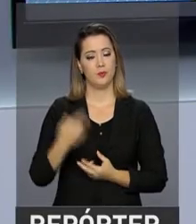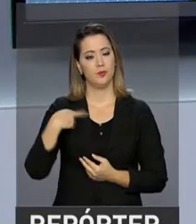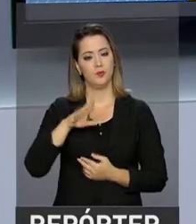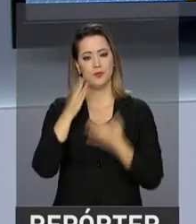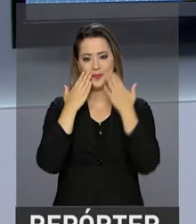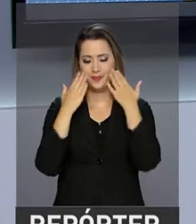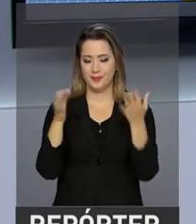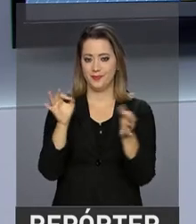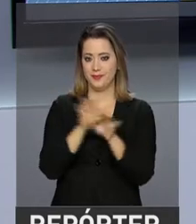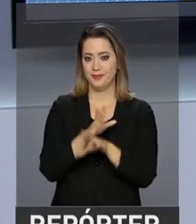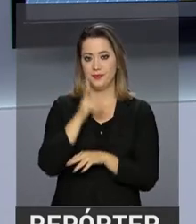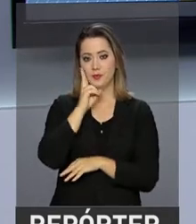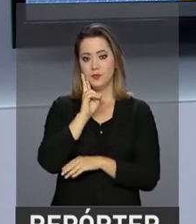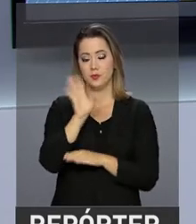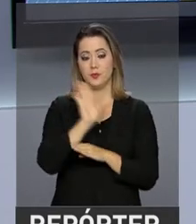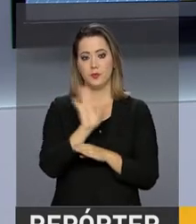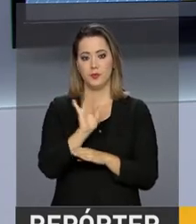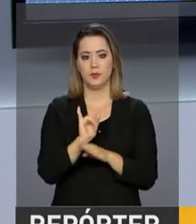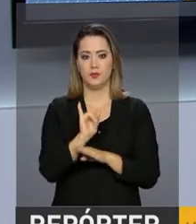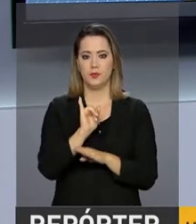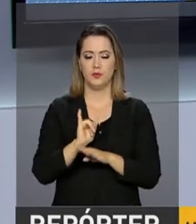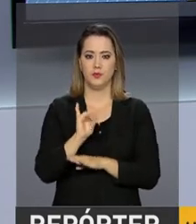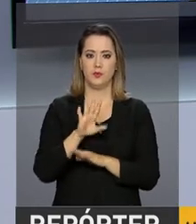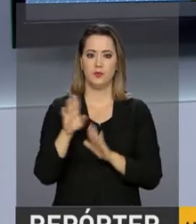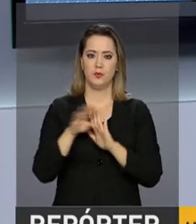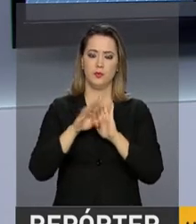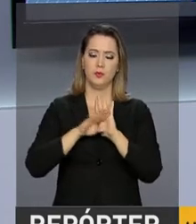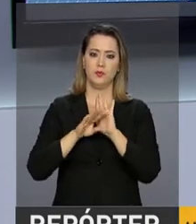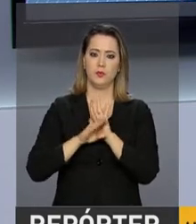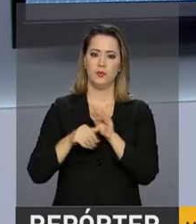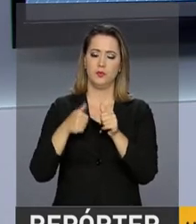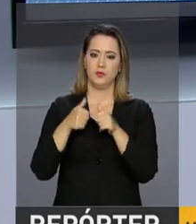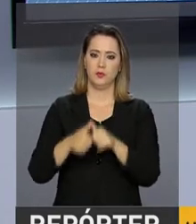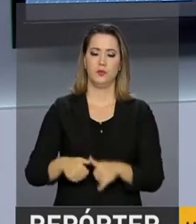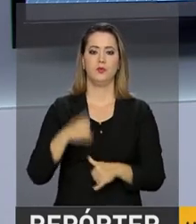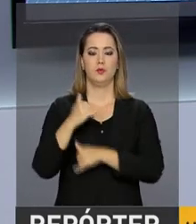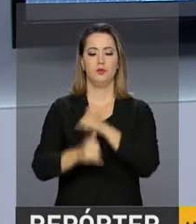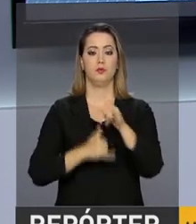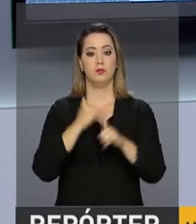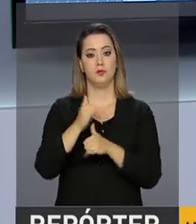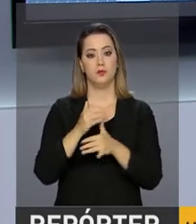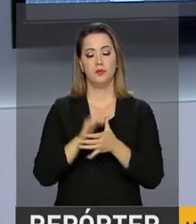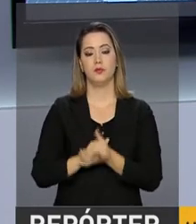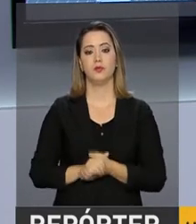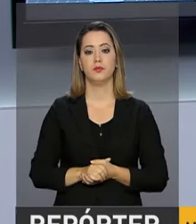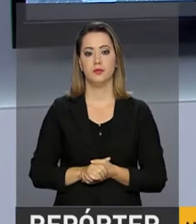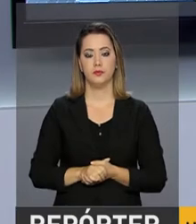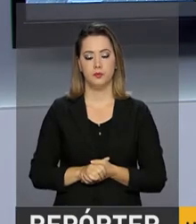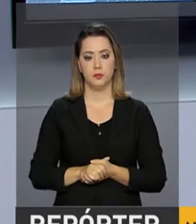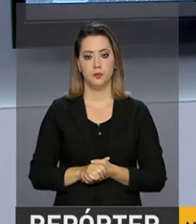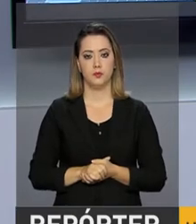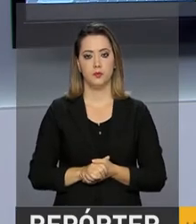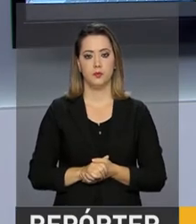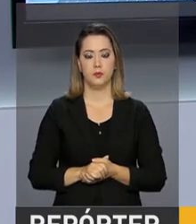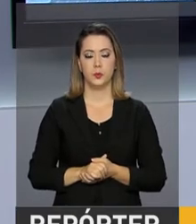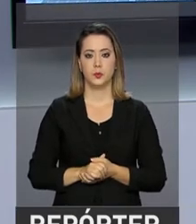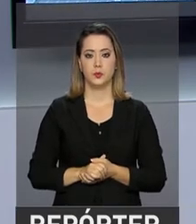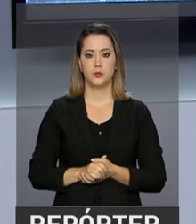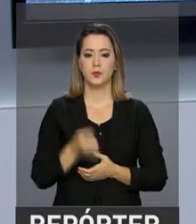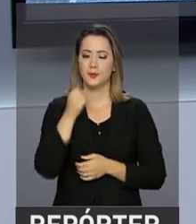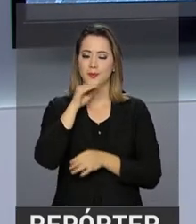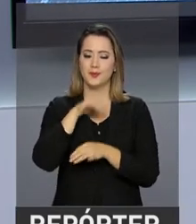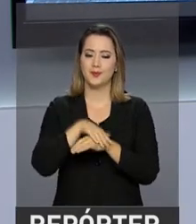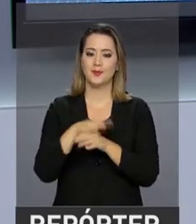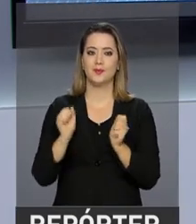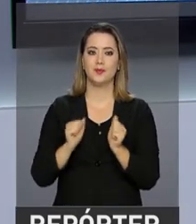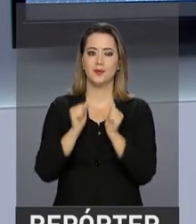NBR fica por aqui. Você pode rever as reportagens no YouTube e toda a nossa programação está disponível na internet. Uma boa